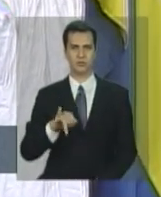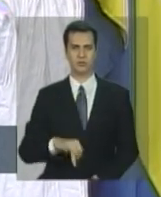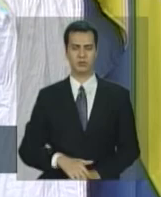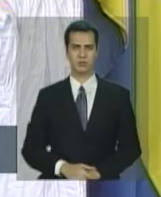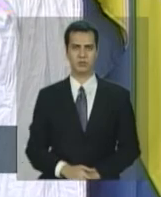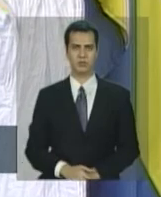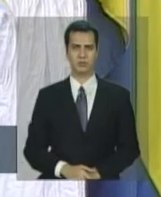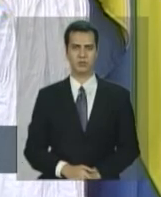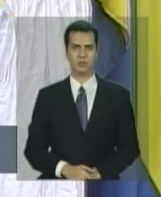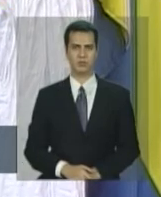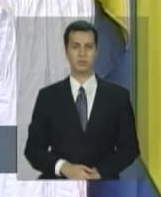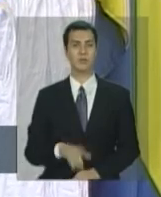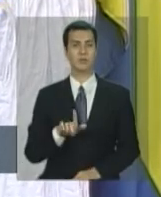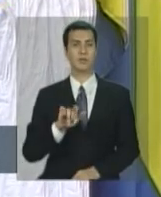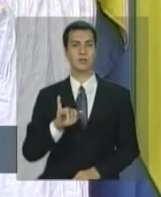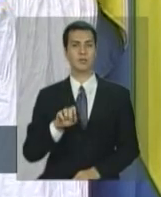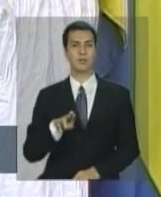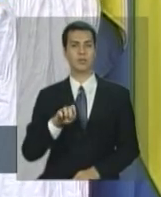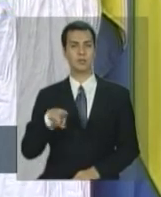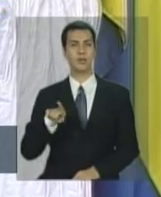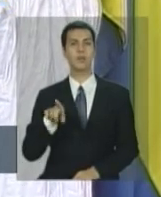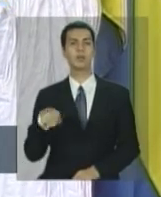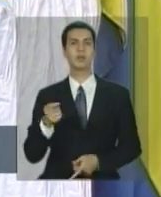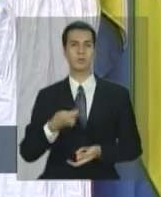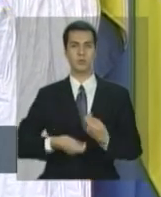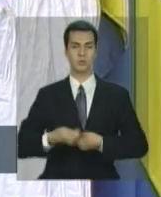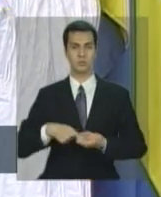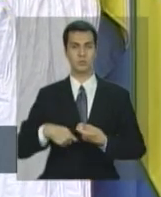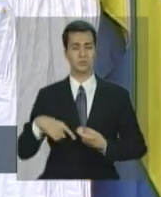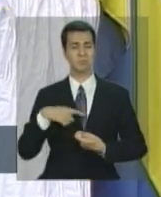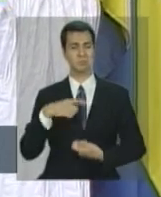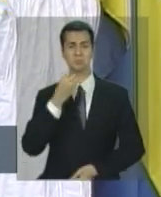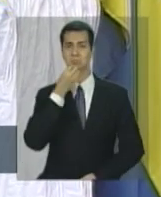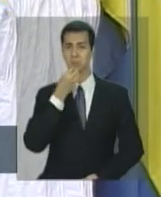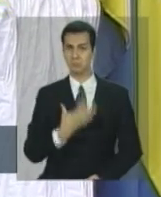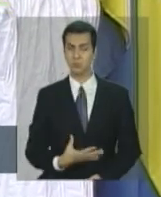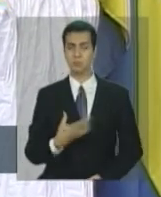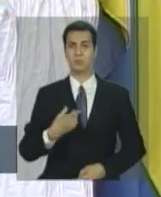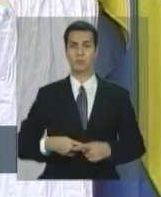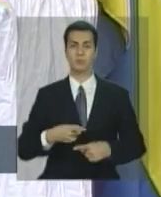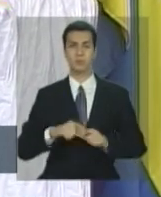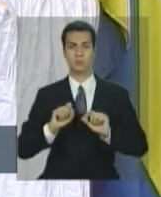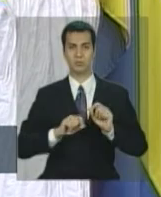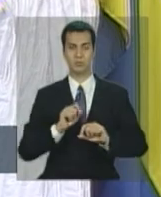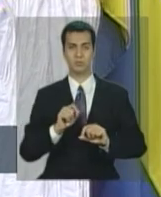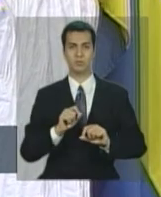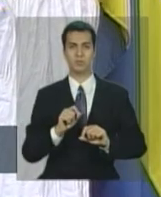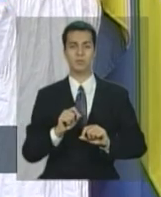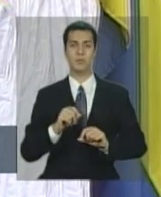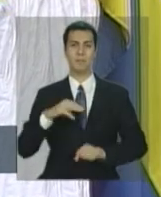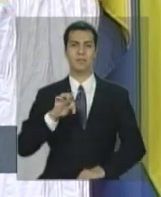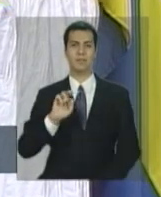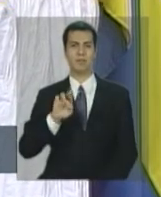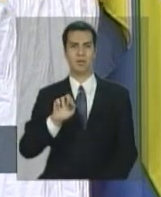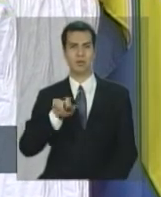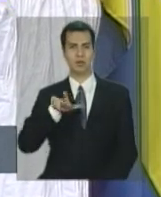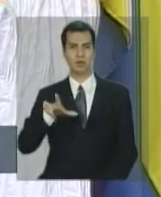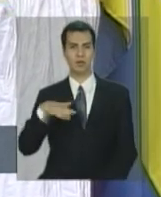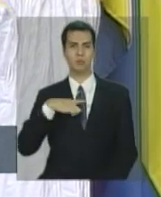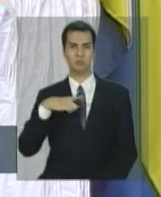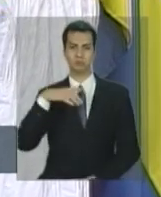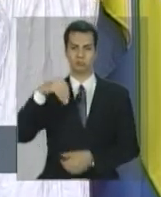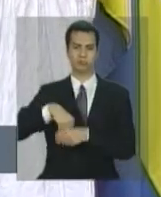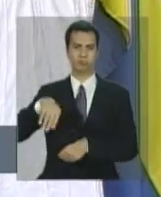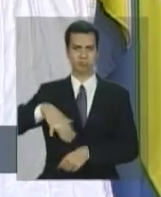A economia da Guiné é diretamente beneficiada pela grande quantidade de minerais presentes em